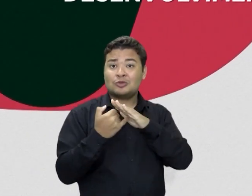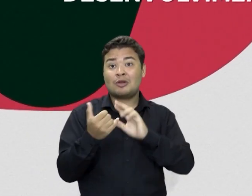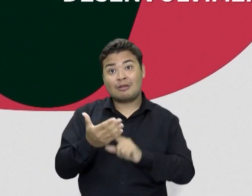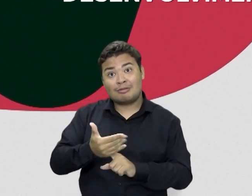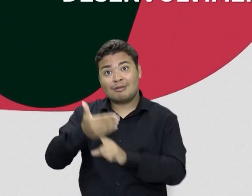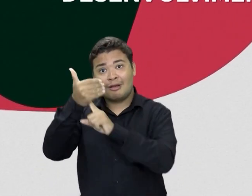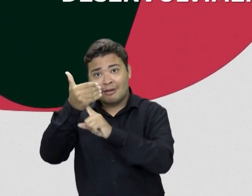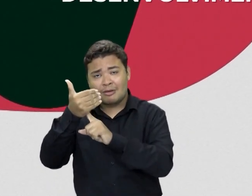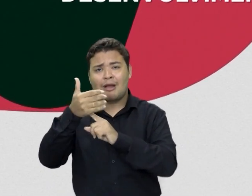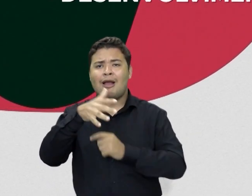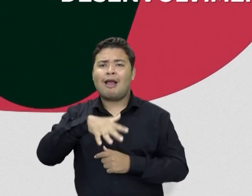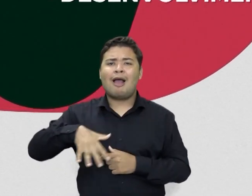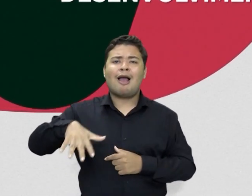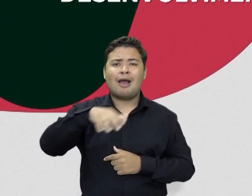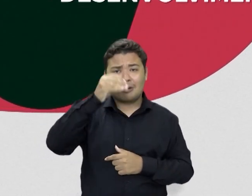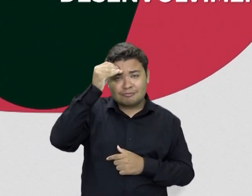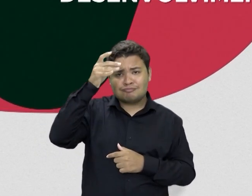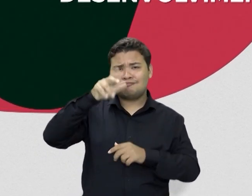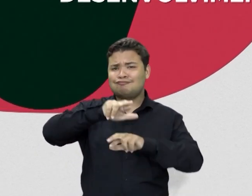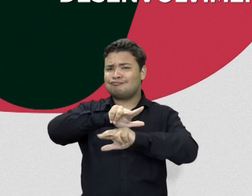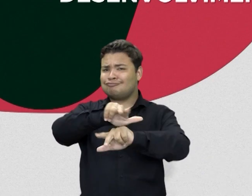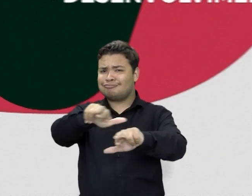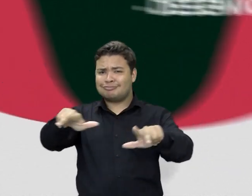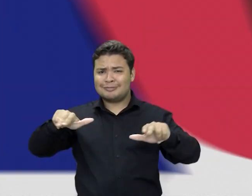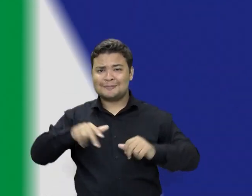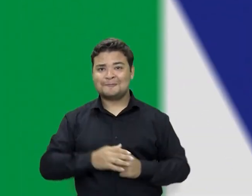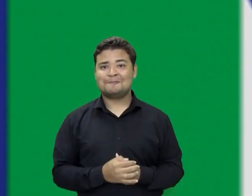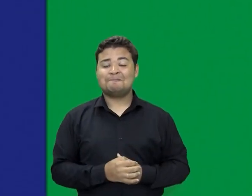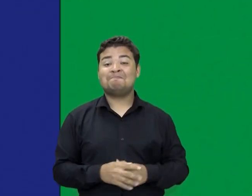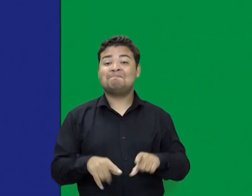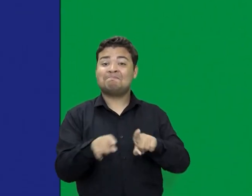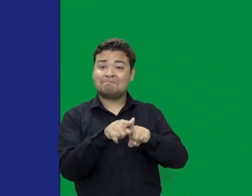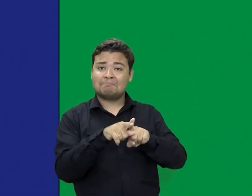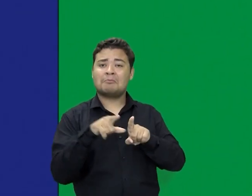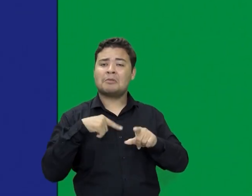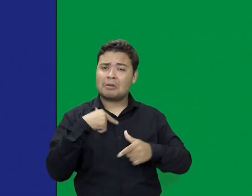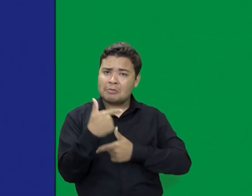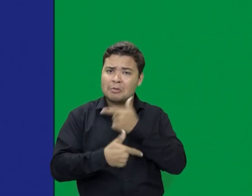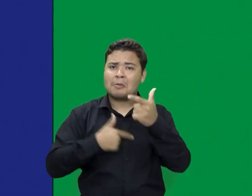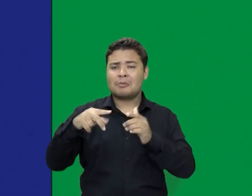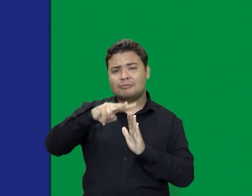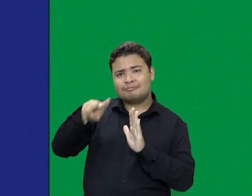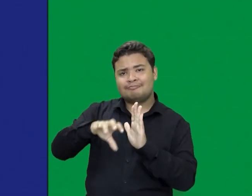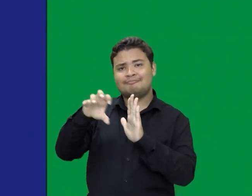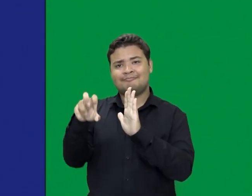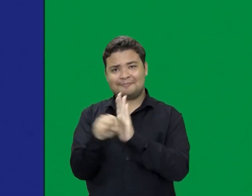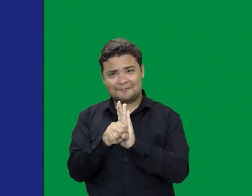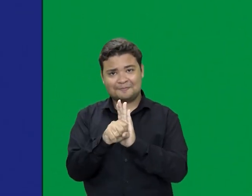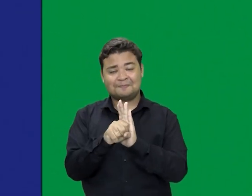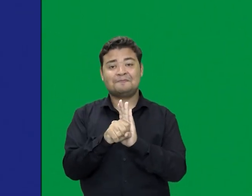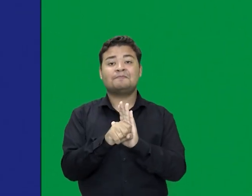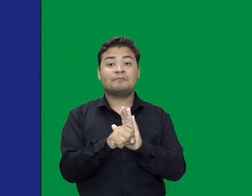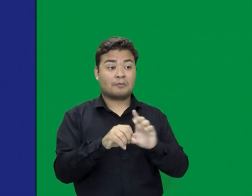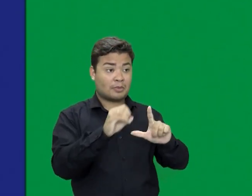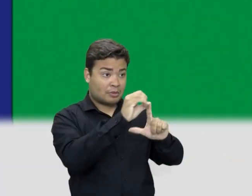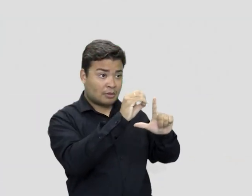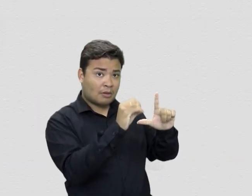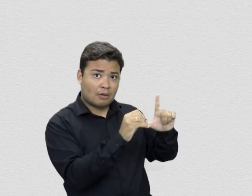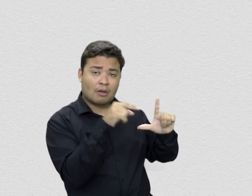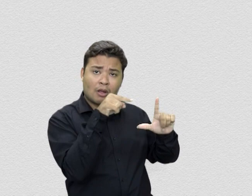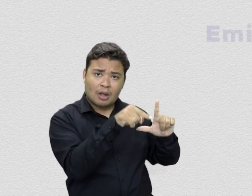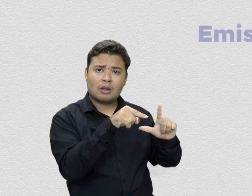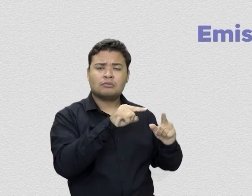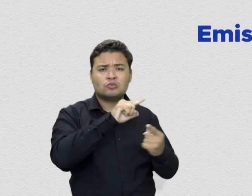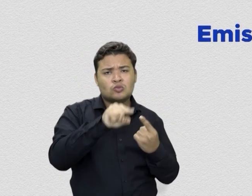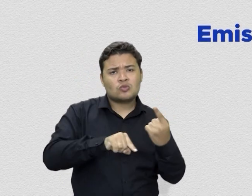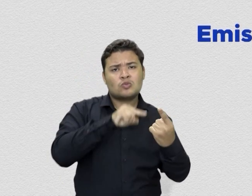e privadas. A RTVE realiza com excelência e transparência a gestão administrativa e financeira de projetos de ensino,